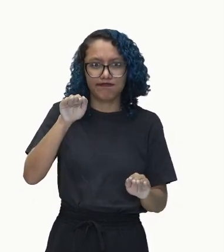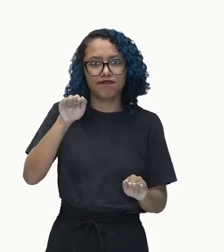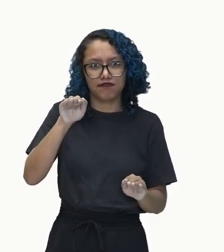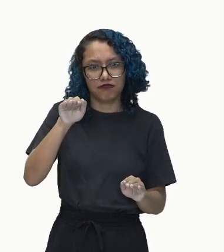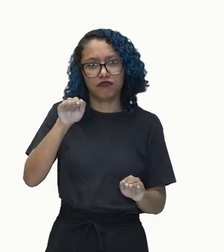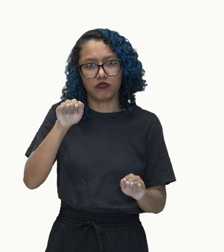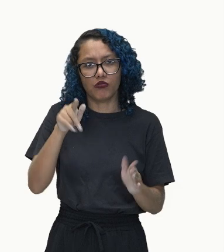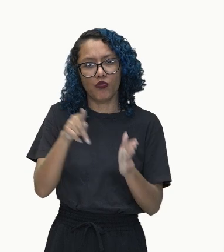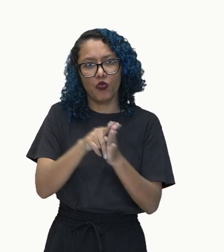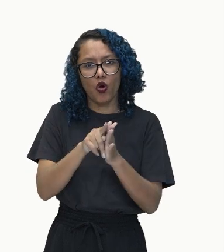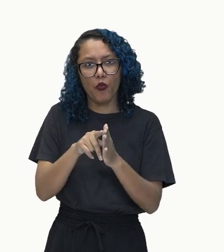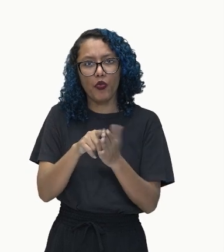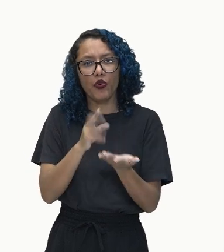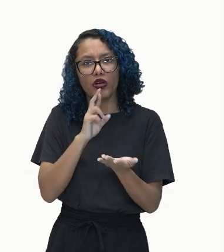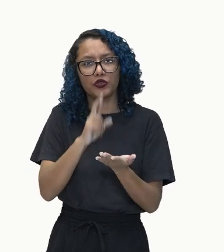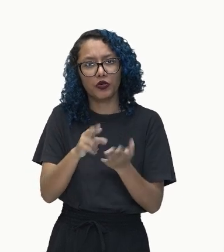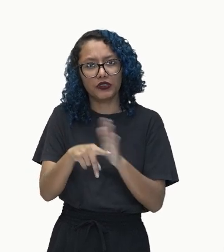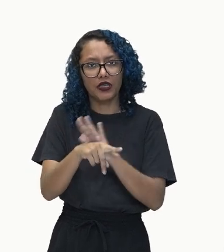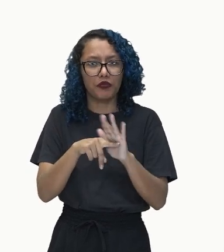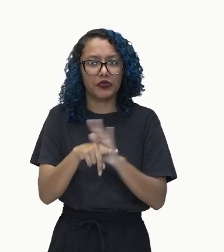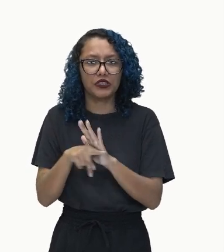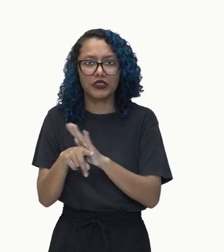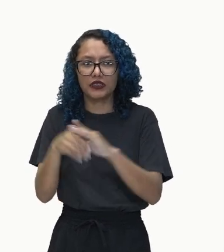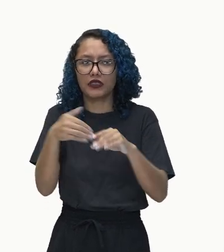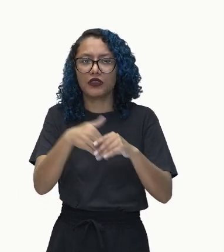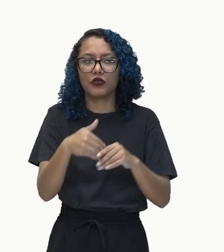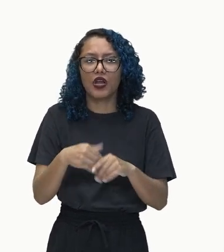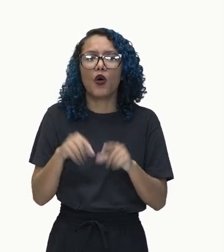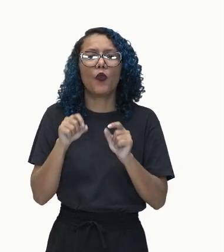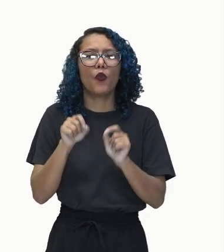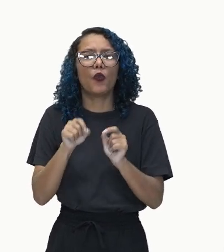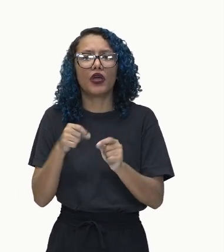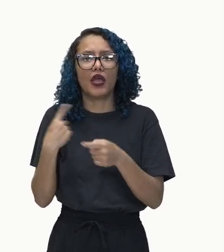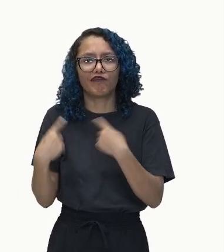só, primeira coisa que nós vamos fazer é o quê?